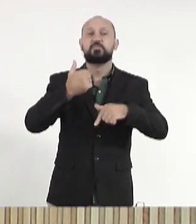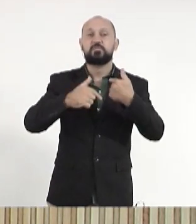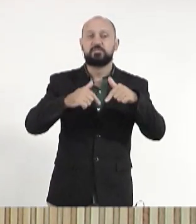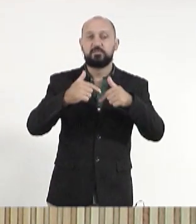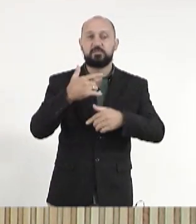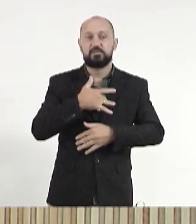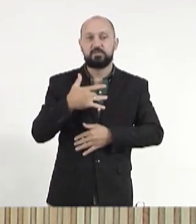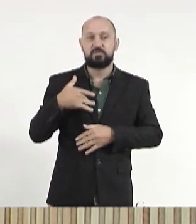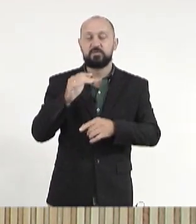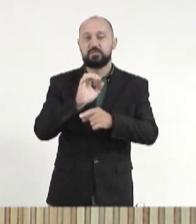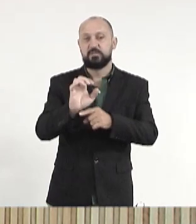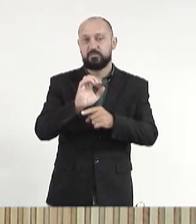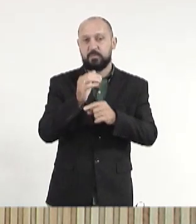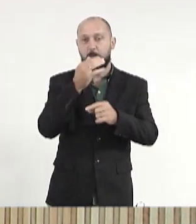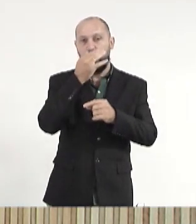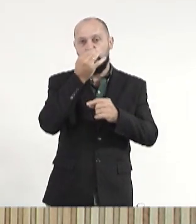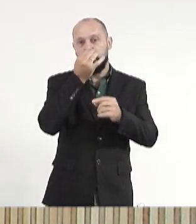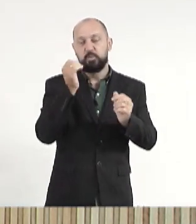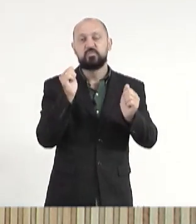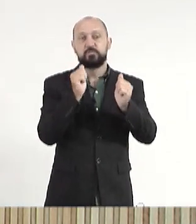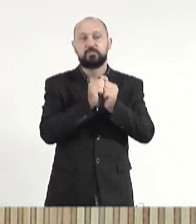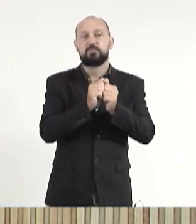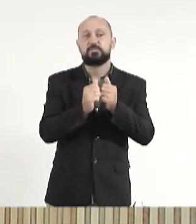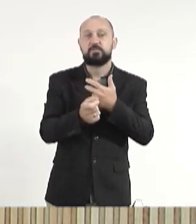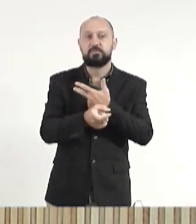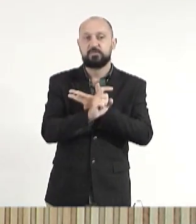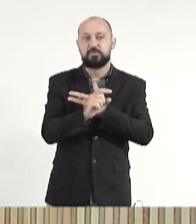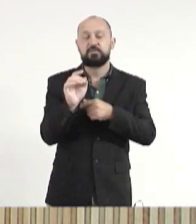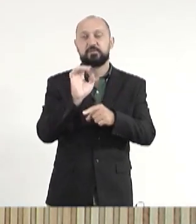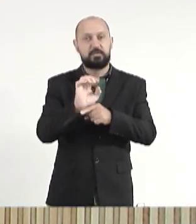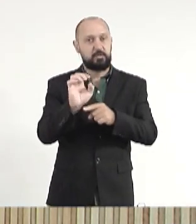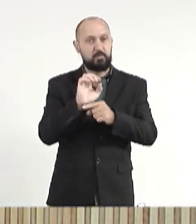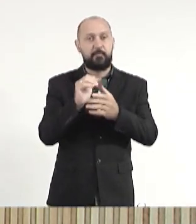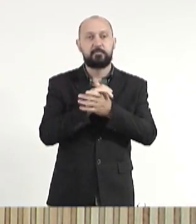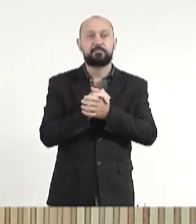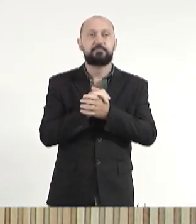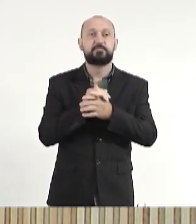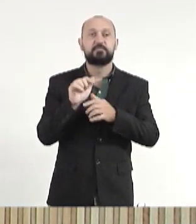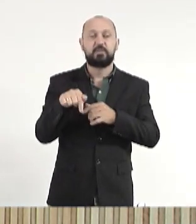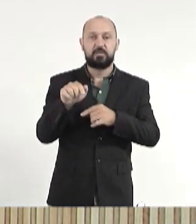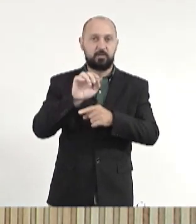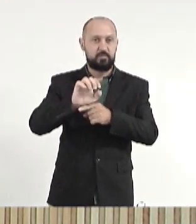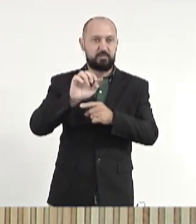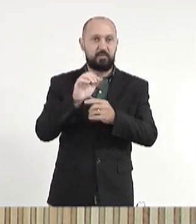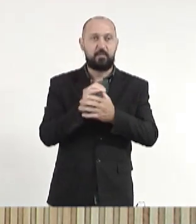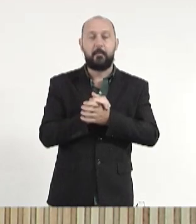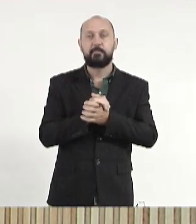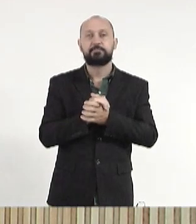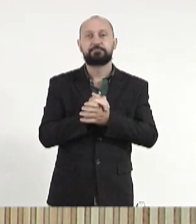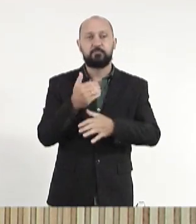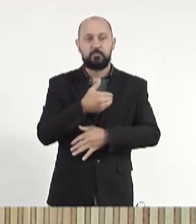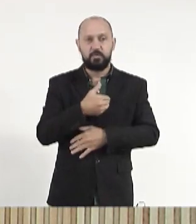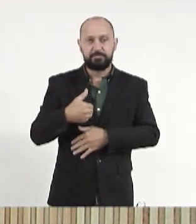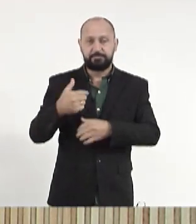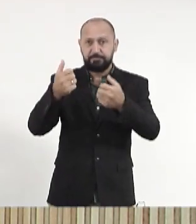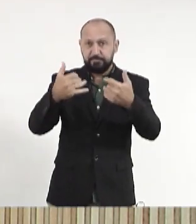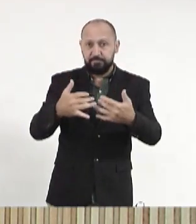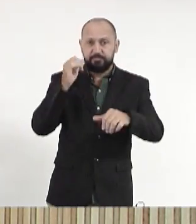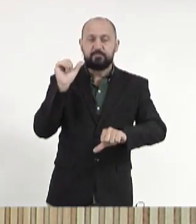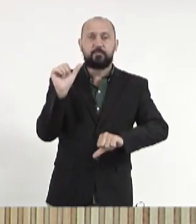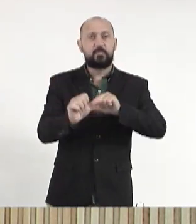atuam na saúde estadual, ligados ao Poder Executivo estadual, aliás, aqui no nosso estado. O governo diz que